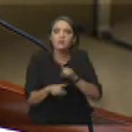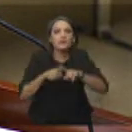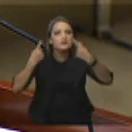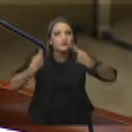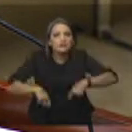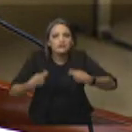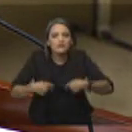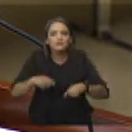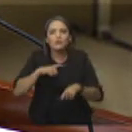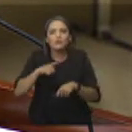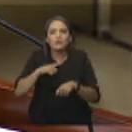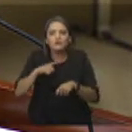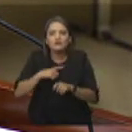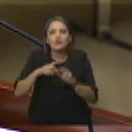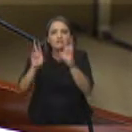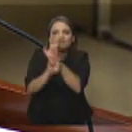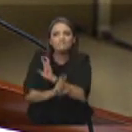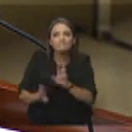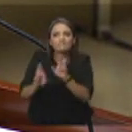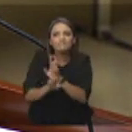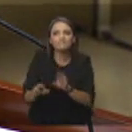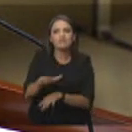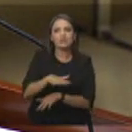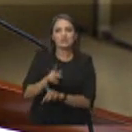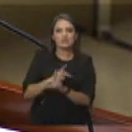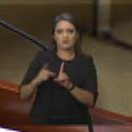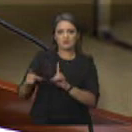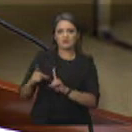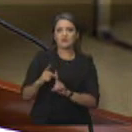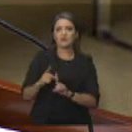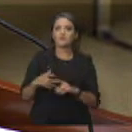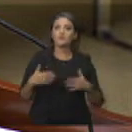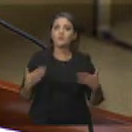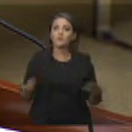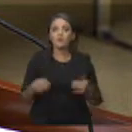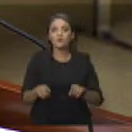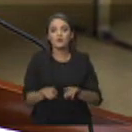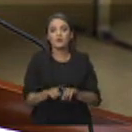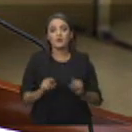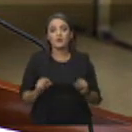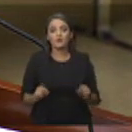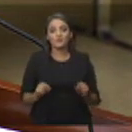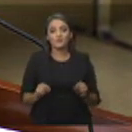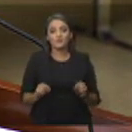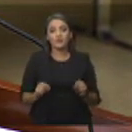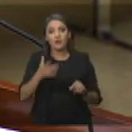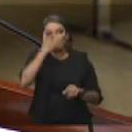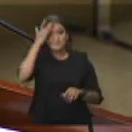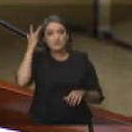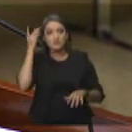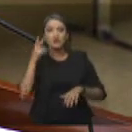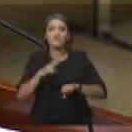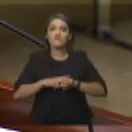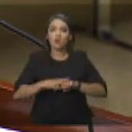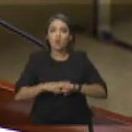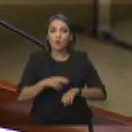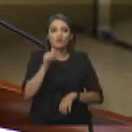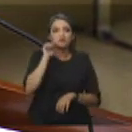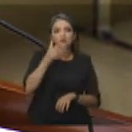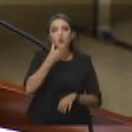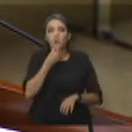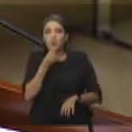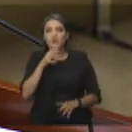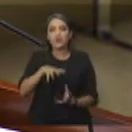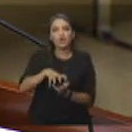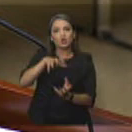todo o regime previdenciário nacional. Isso exigia, excelências, que viúvas e viúvos, idosos e